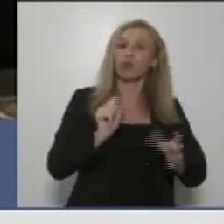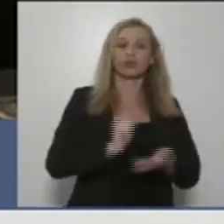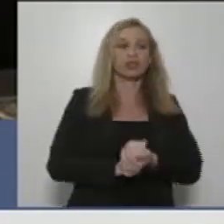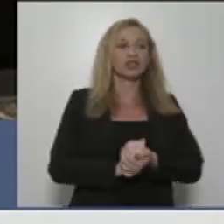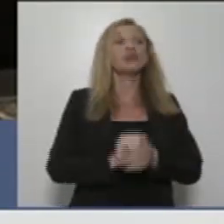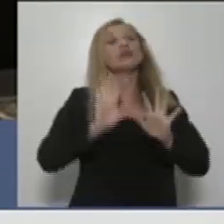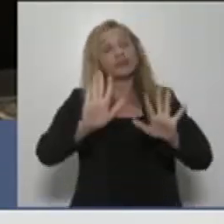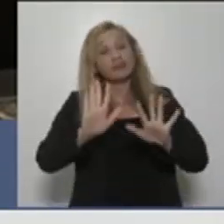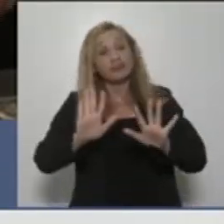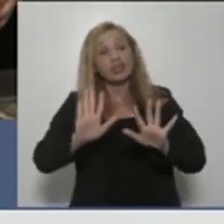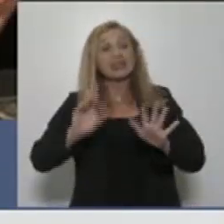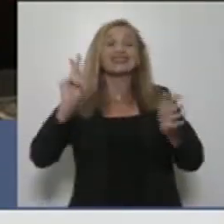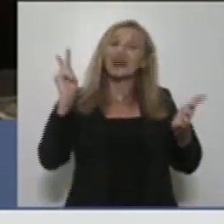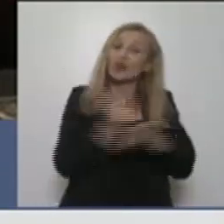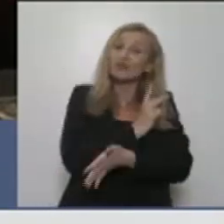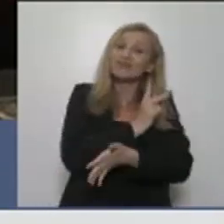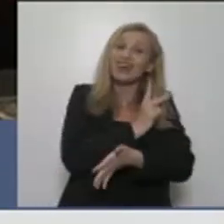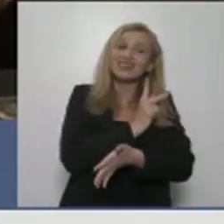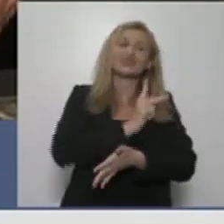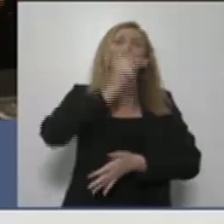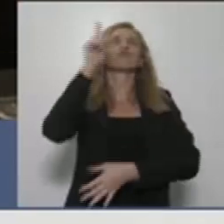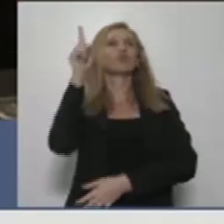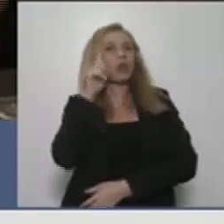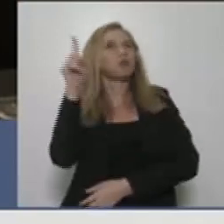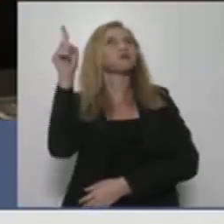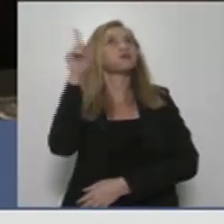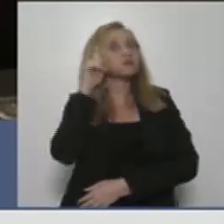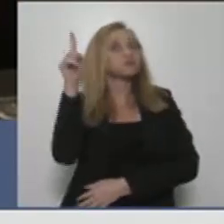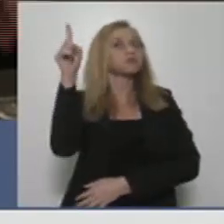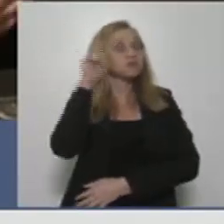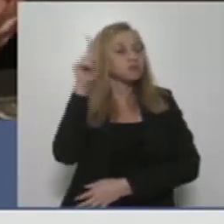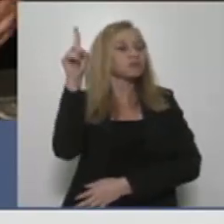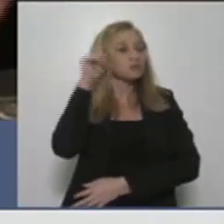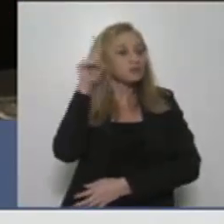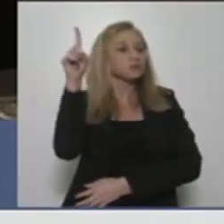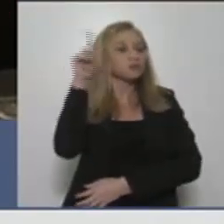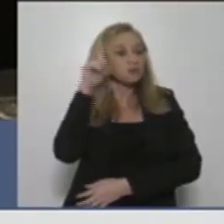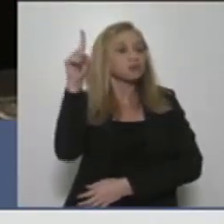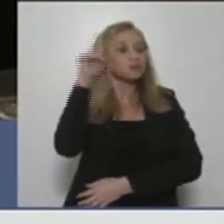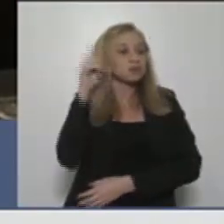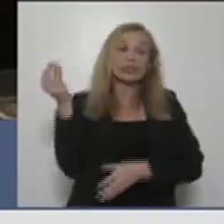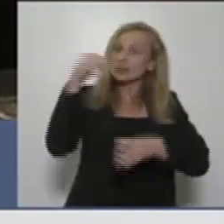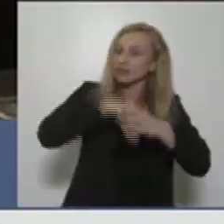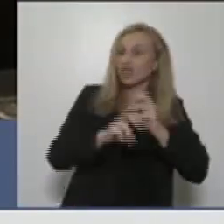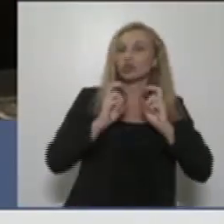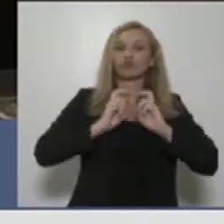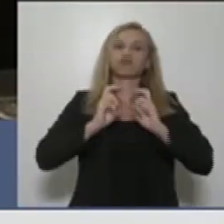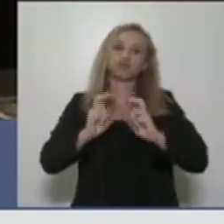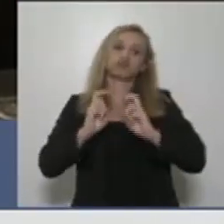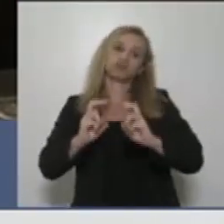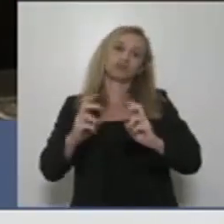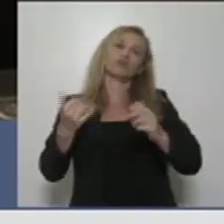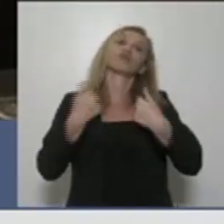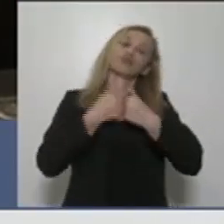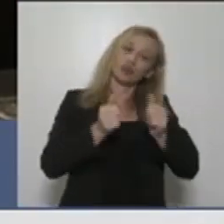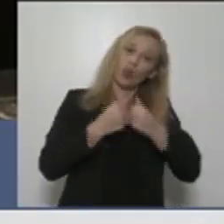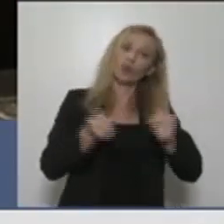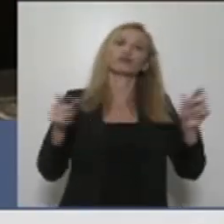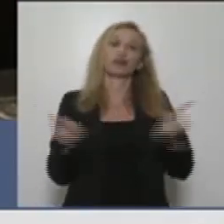entanto, isso acontece todo santo dia dentro dos vagões de